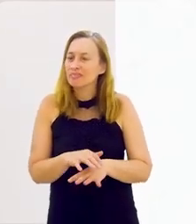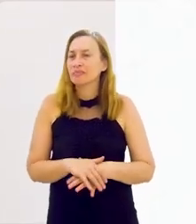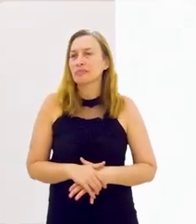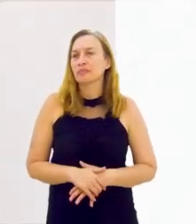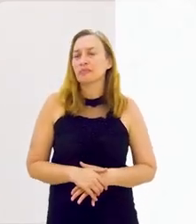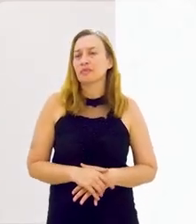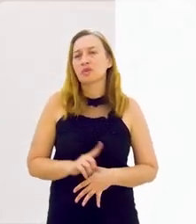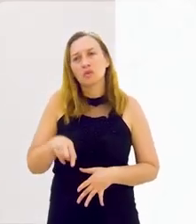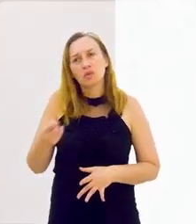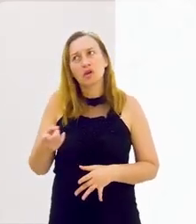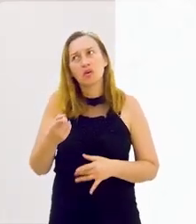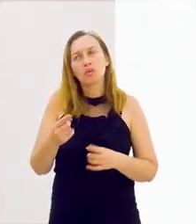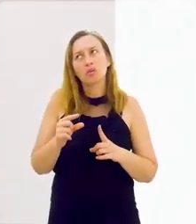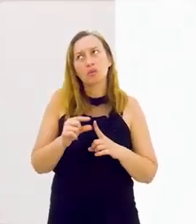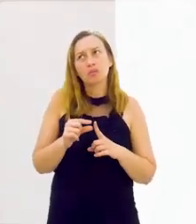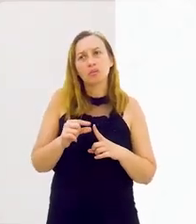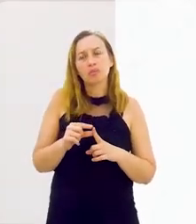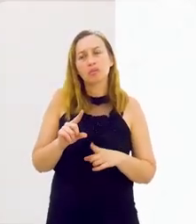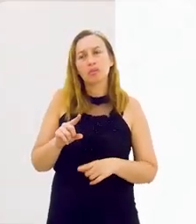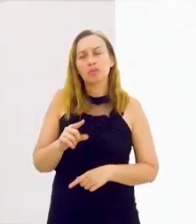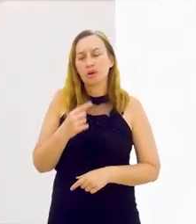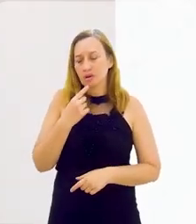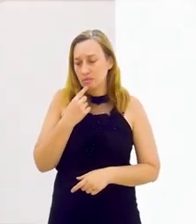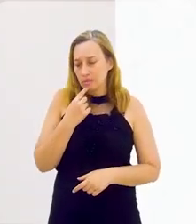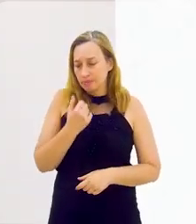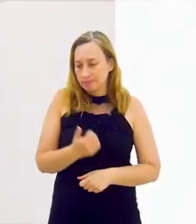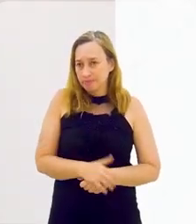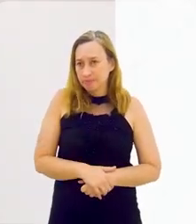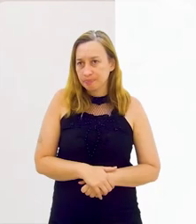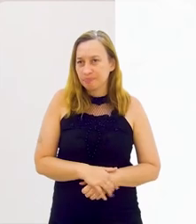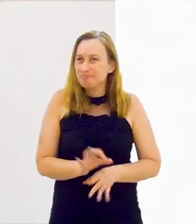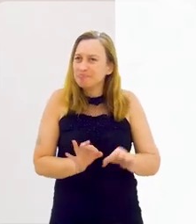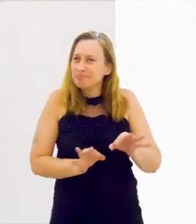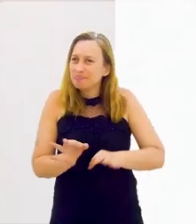educar, você até usar outra palavra, se assim, você